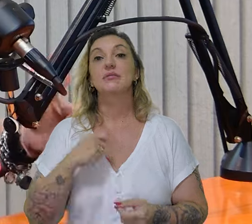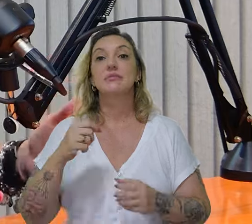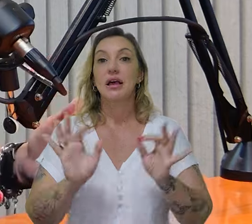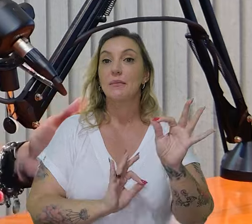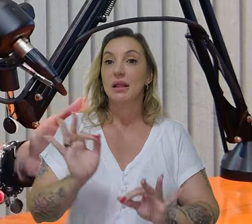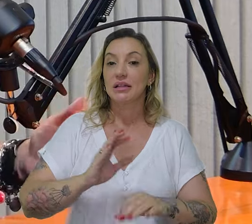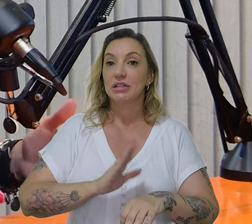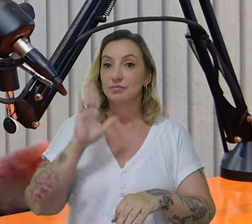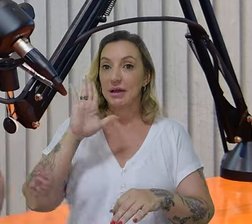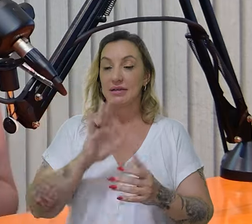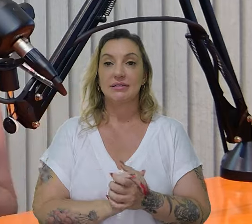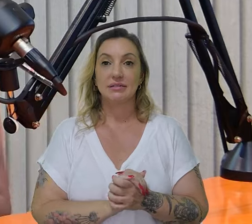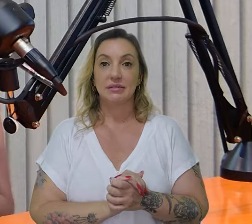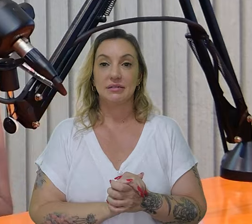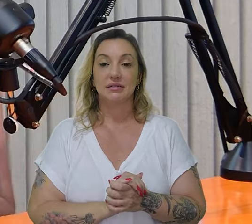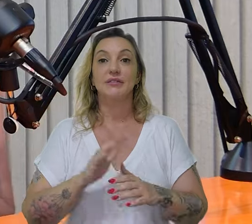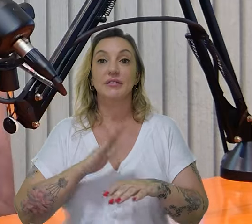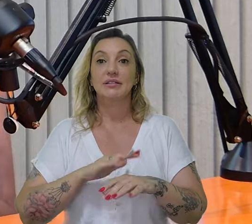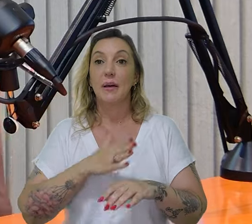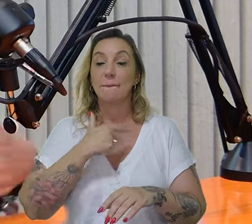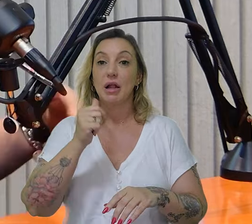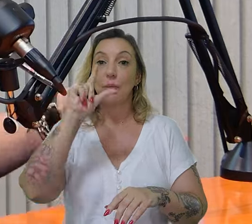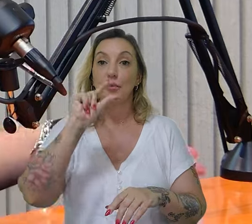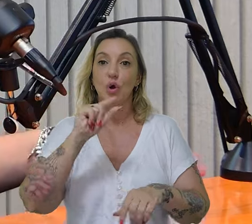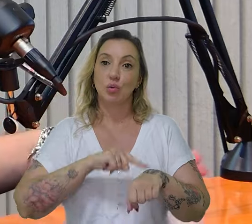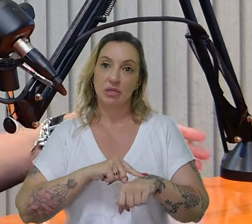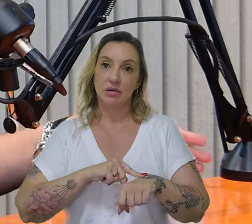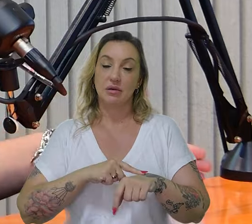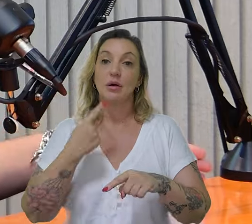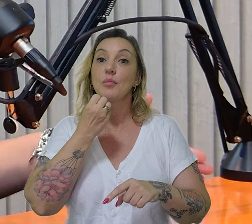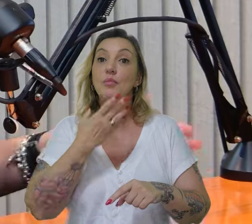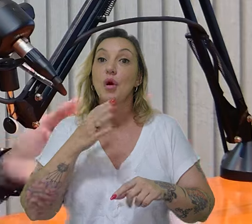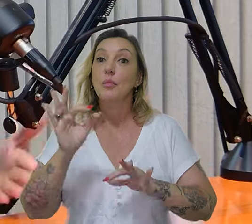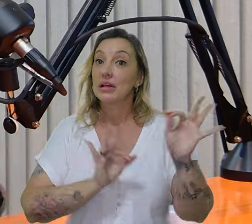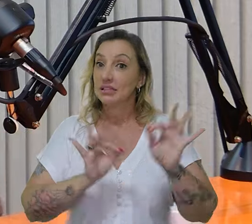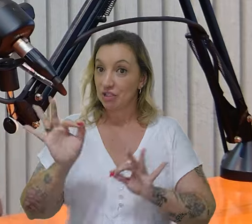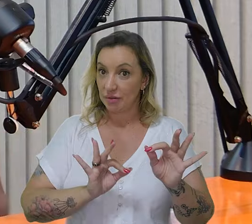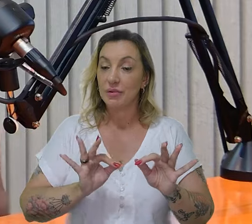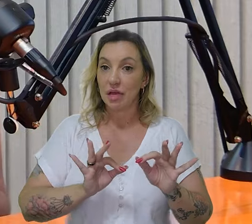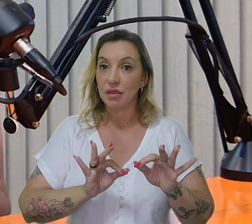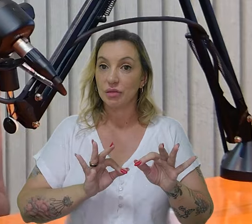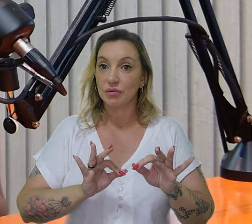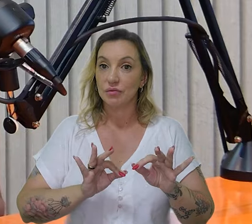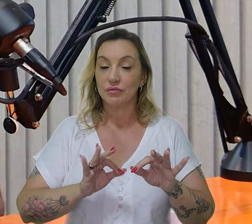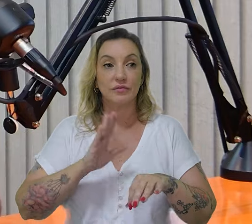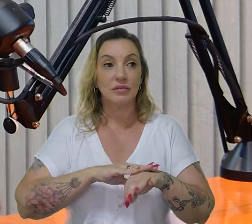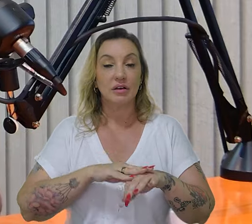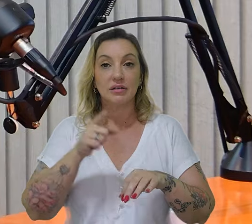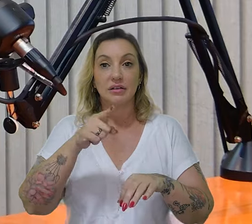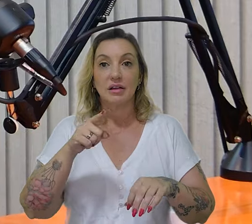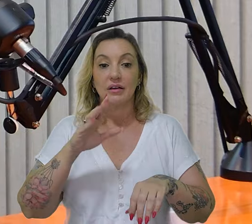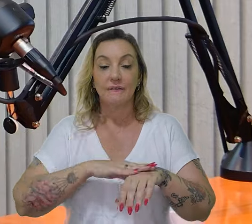planejar mais e executar melhor em menos tempo porque um bom planejamento faz uma execução mais